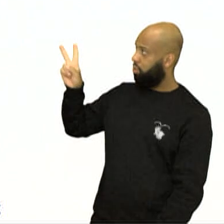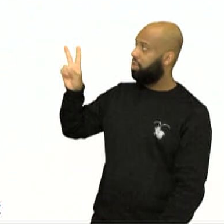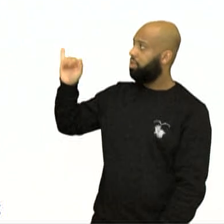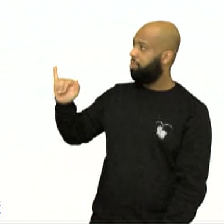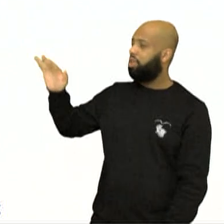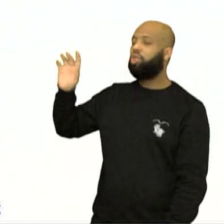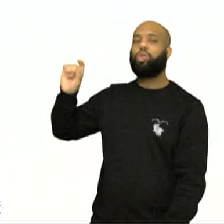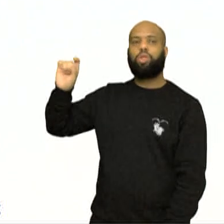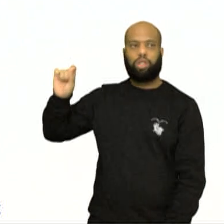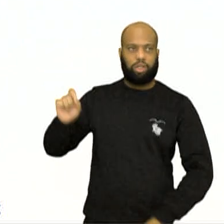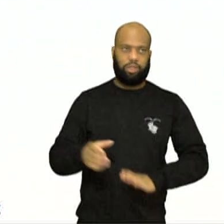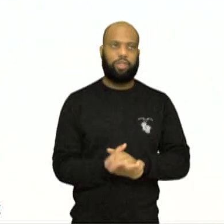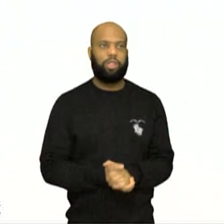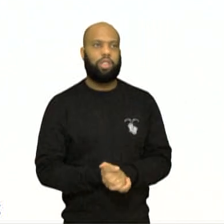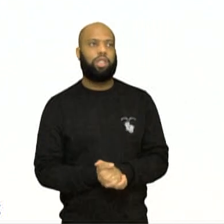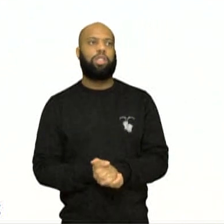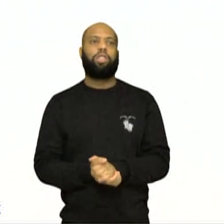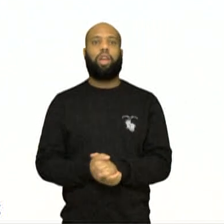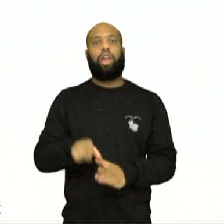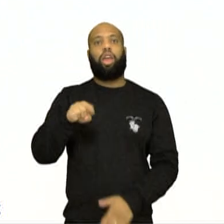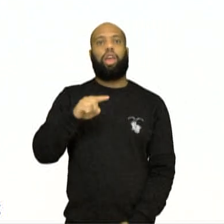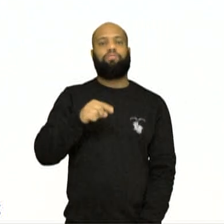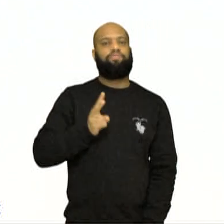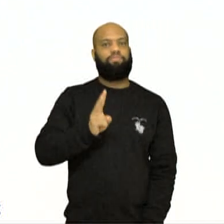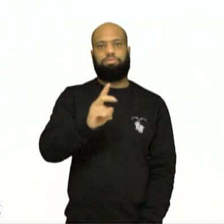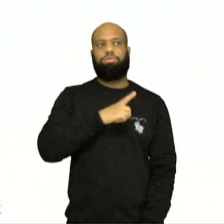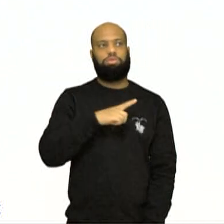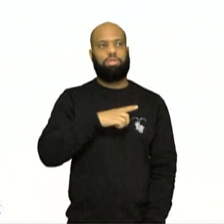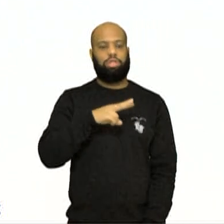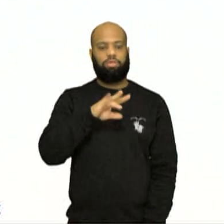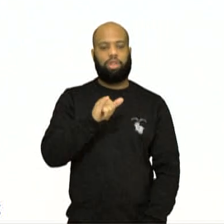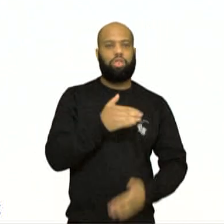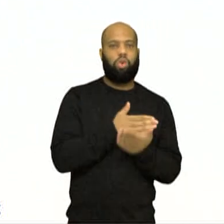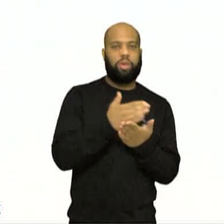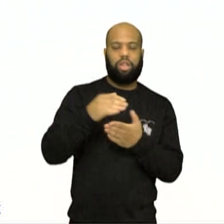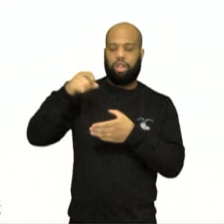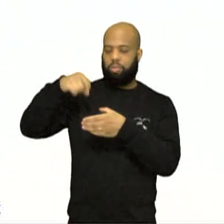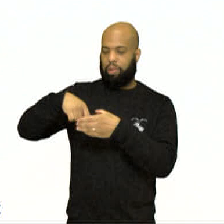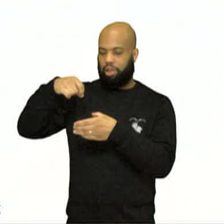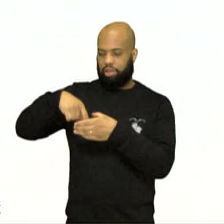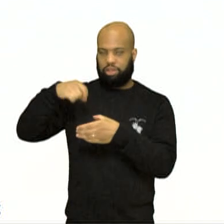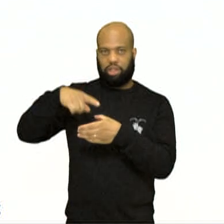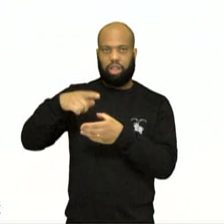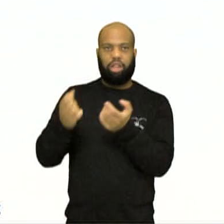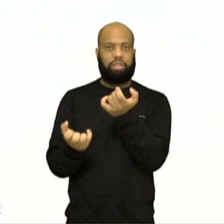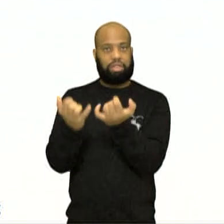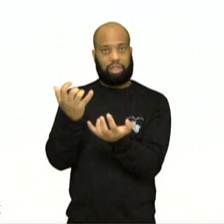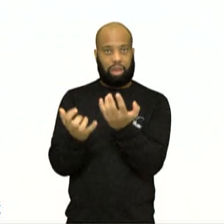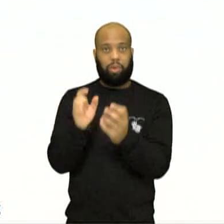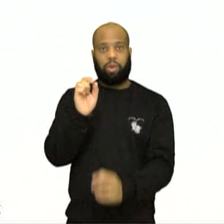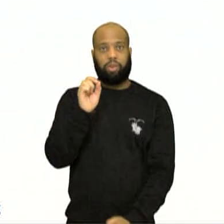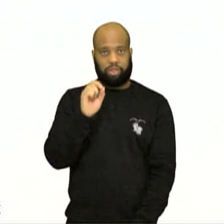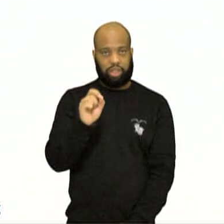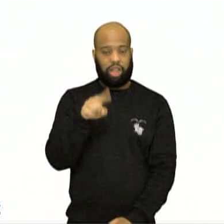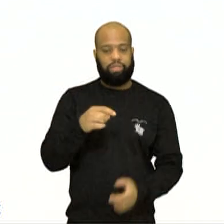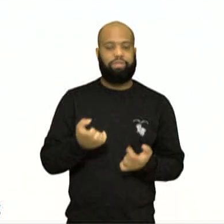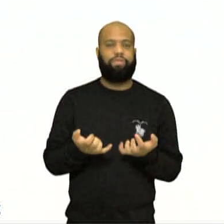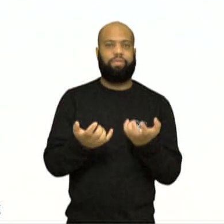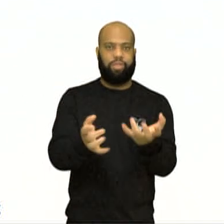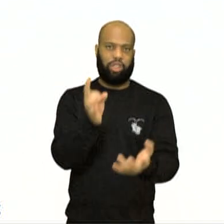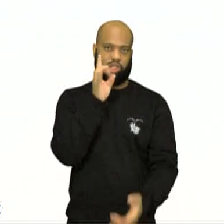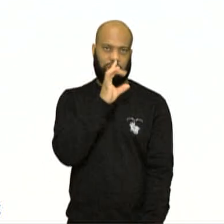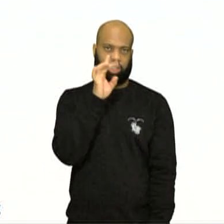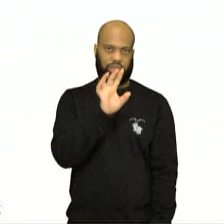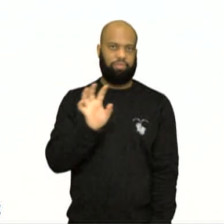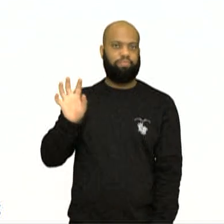ainda, atualmente, para iniciar, por exemplo, um plantio, queimar a vegetação daquela região.